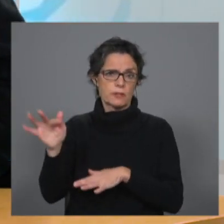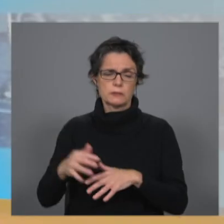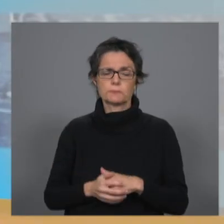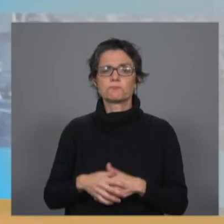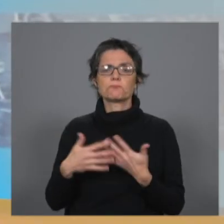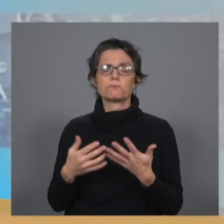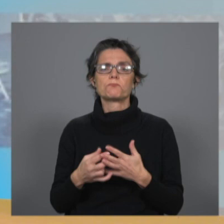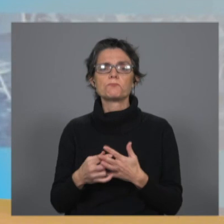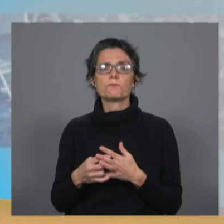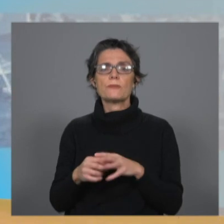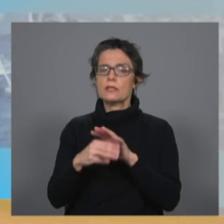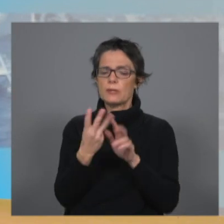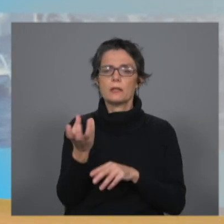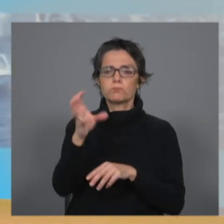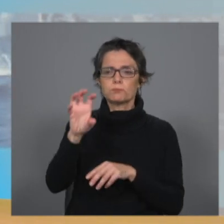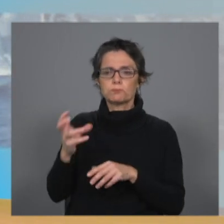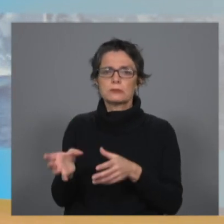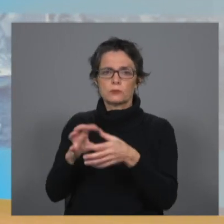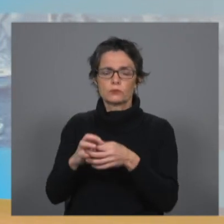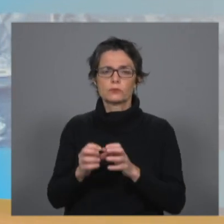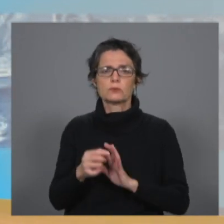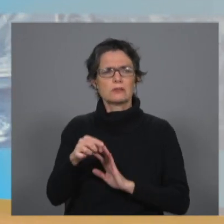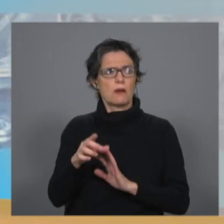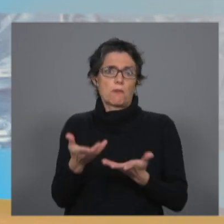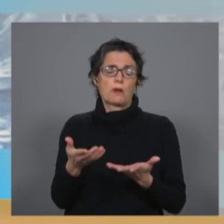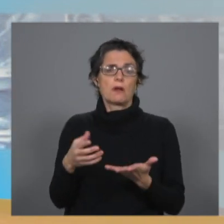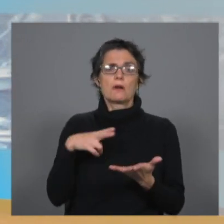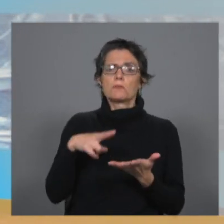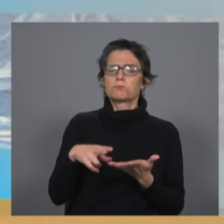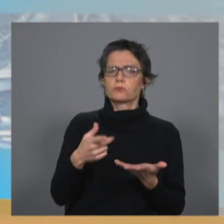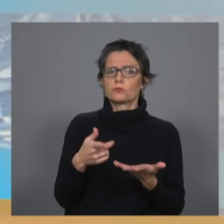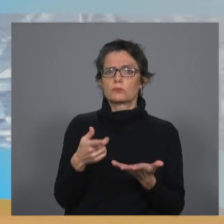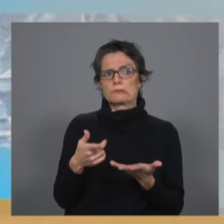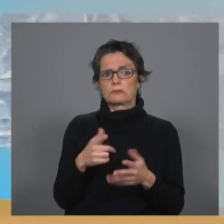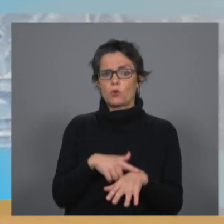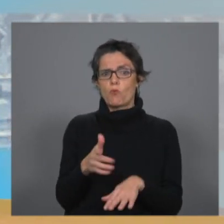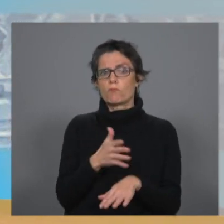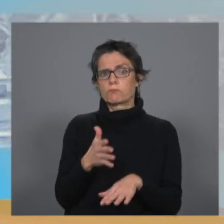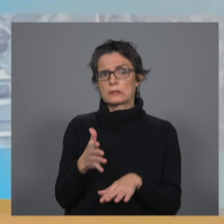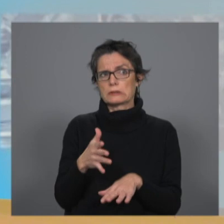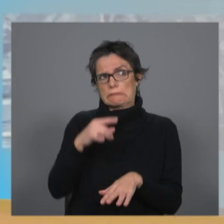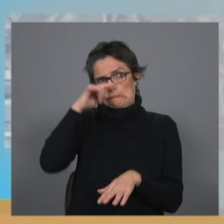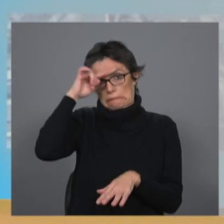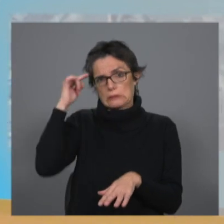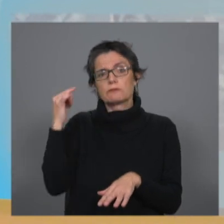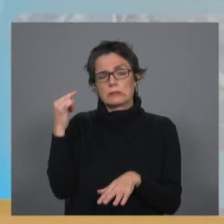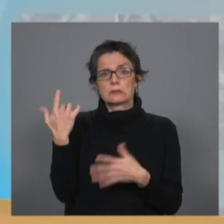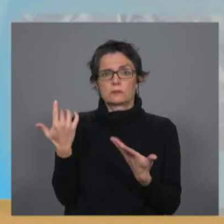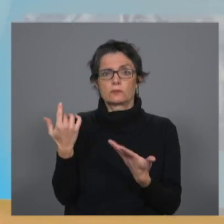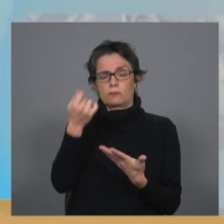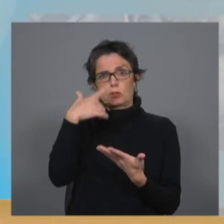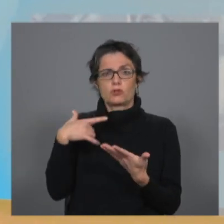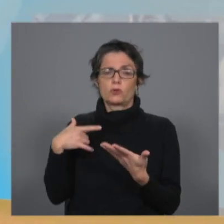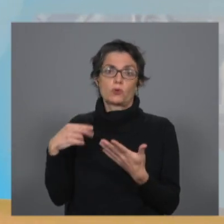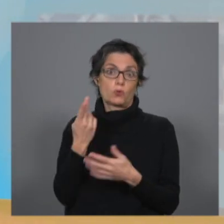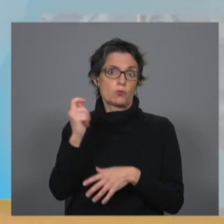recebe esta responsabilidade num momento particularmente crítico da história da União Europeia. É o ano de